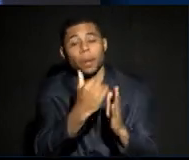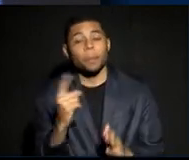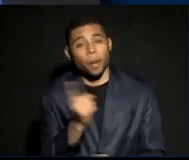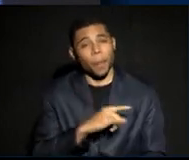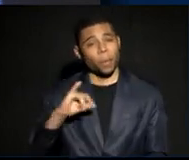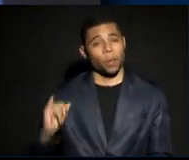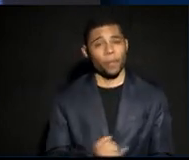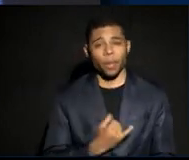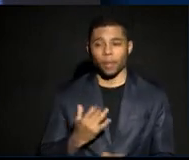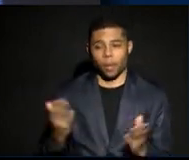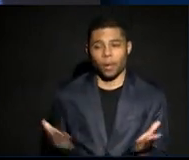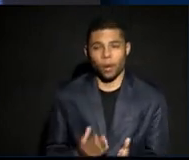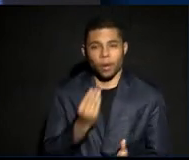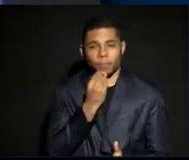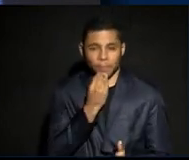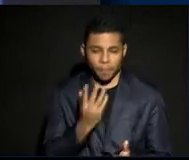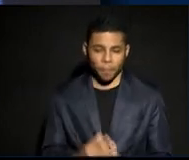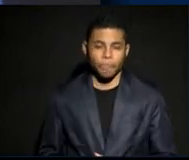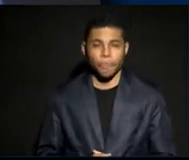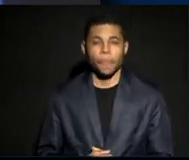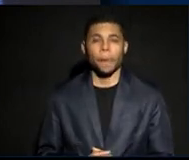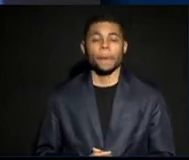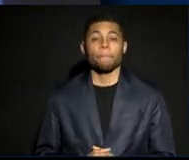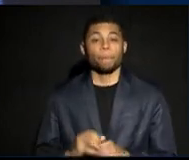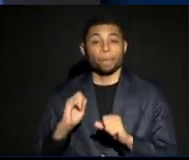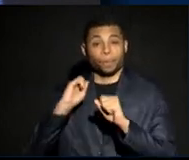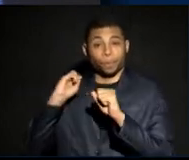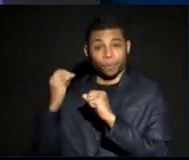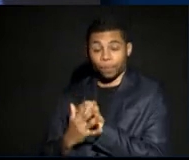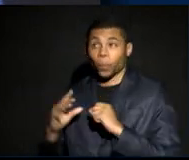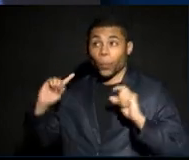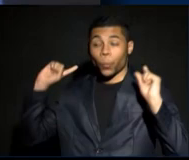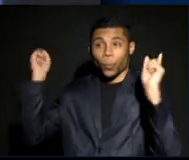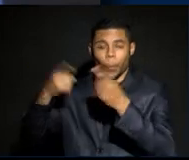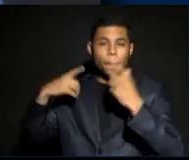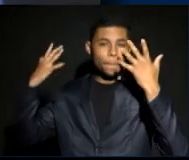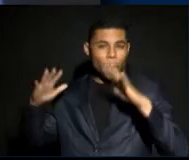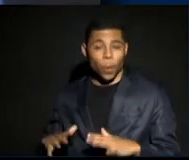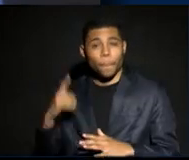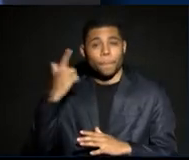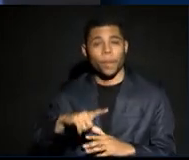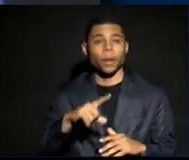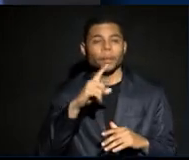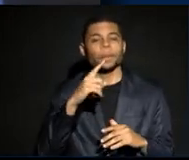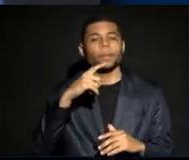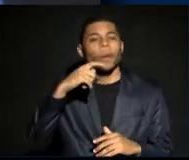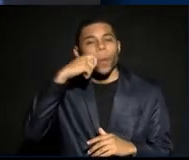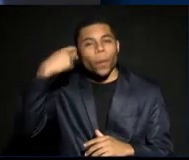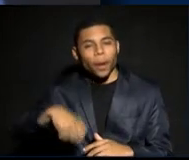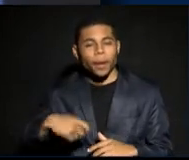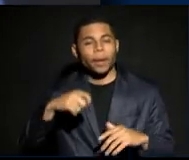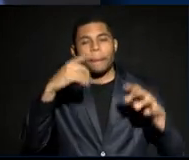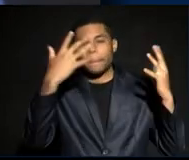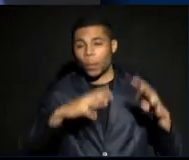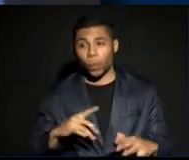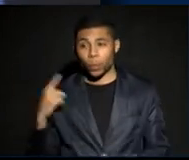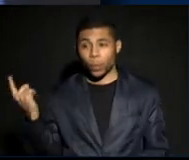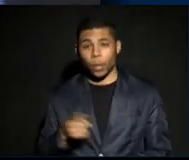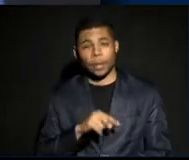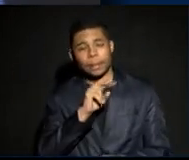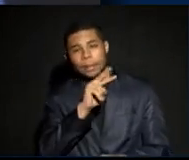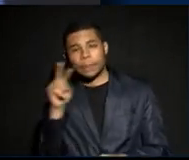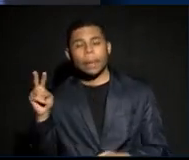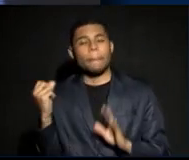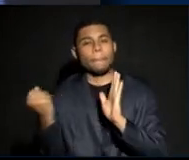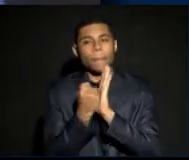oportunidade que o mundo estamos oferecendo a crise e do covide e a guerra da Ucrânia deixou cicatrizes EA percepção que a